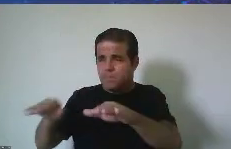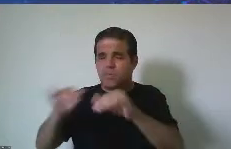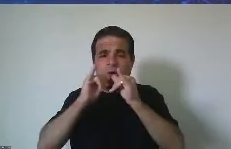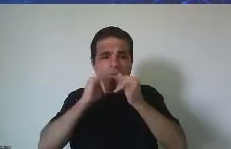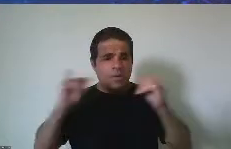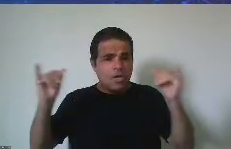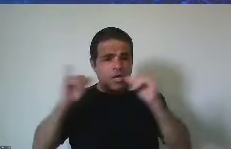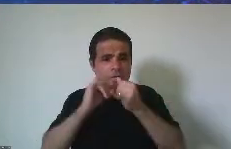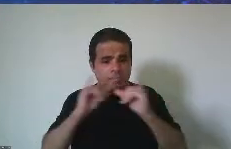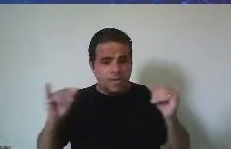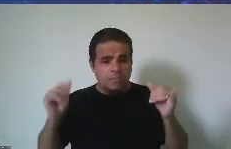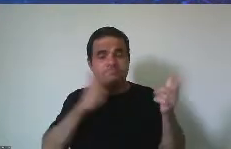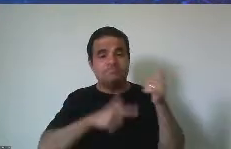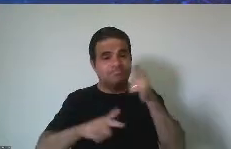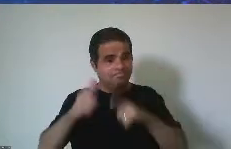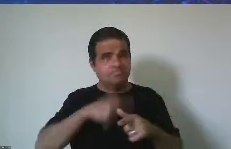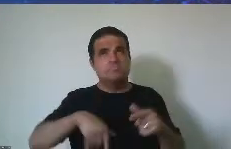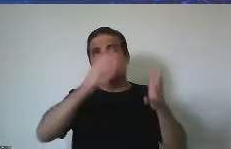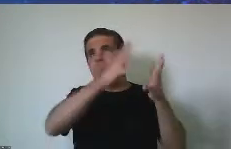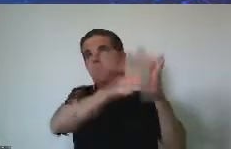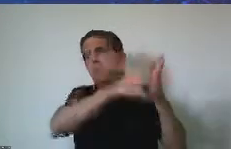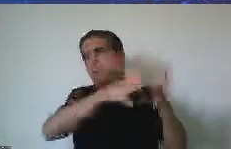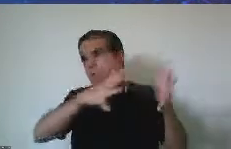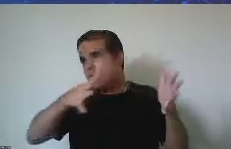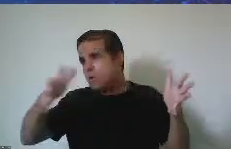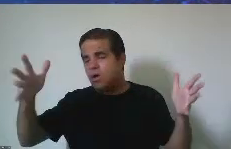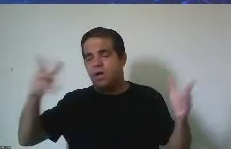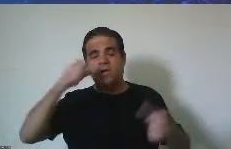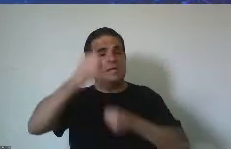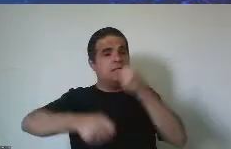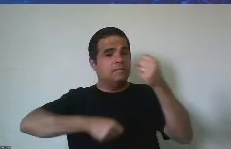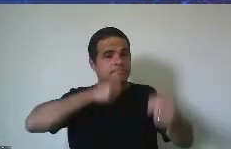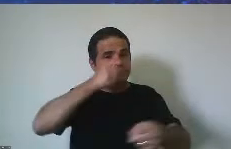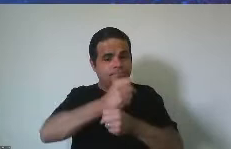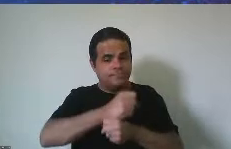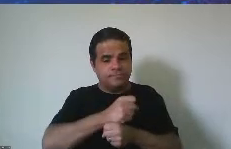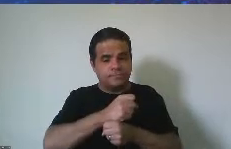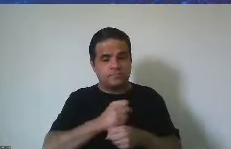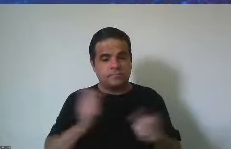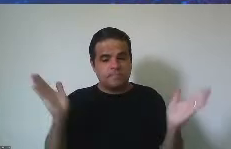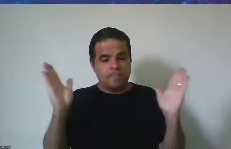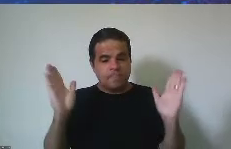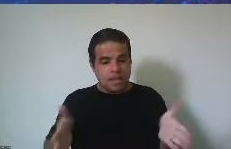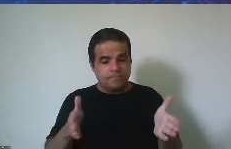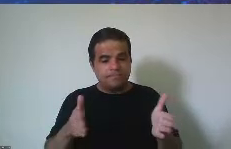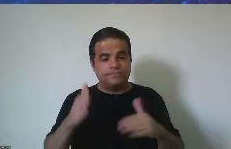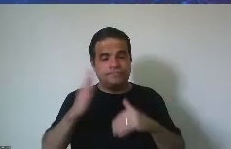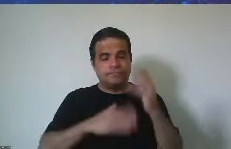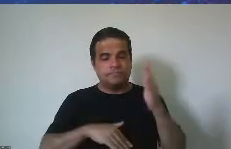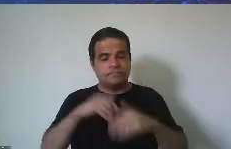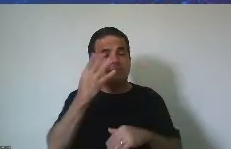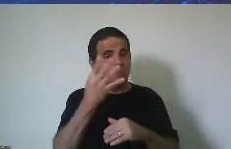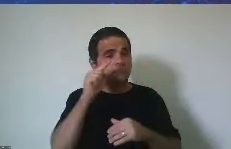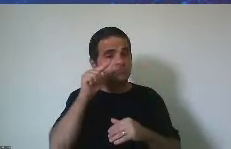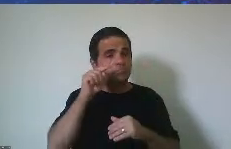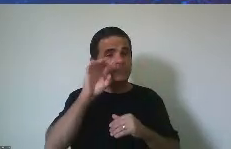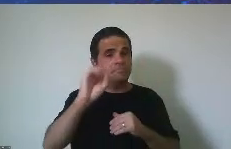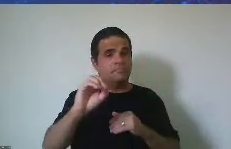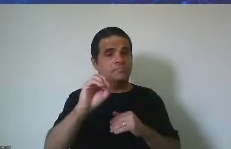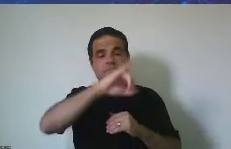em larga escala e esse ano inauguramos também a primeira subestação 4.0 em